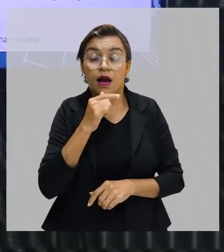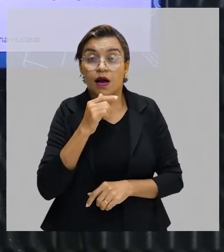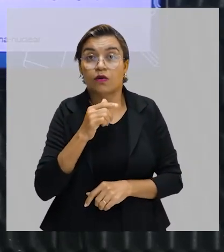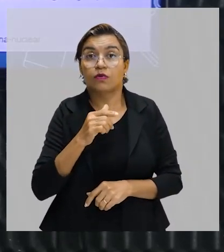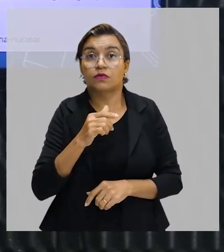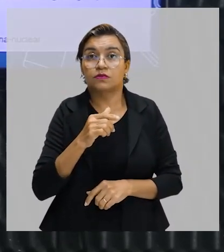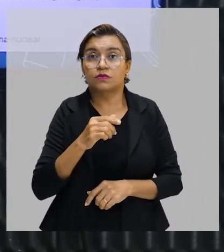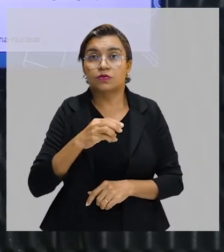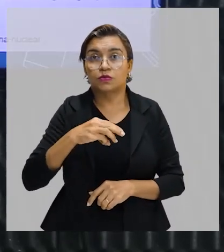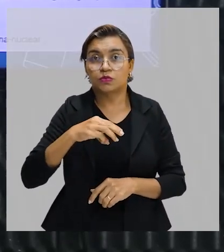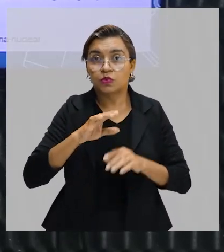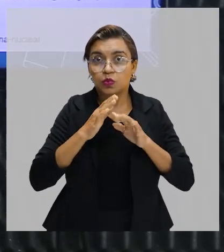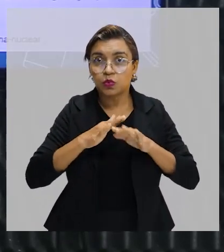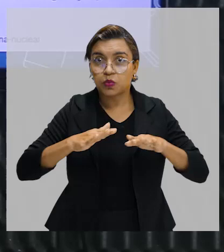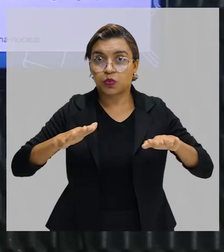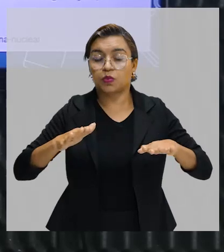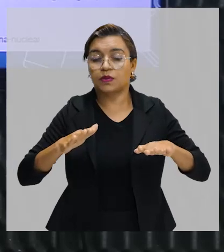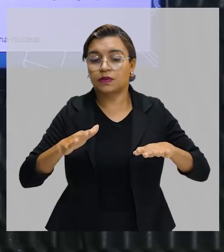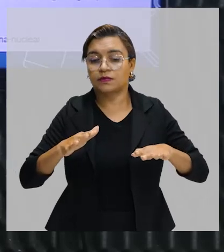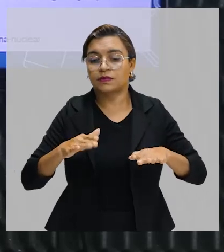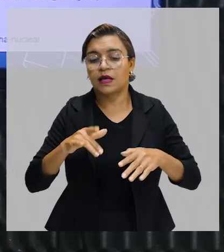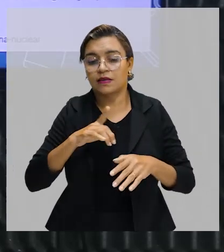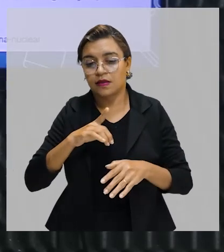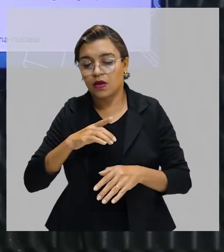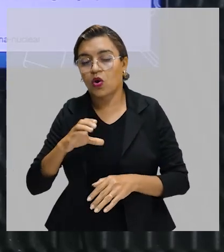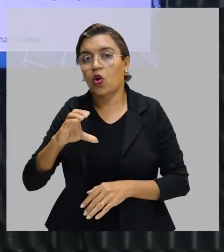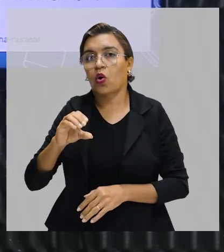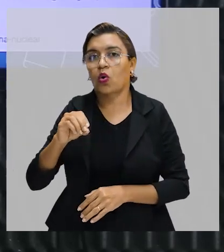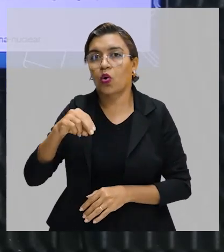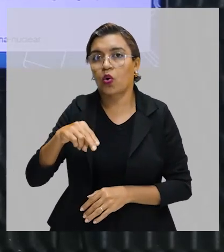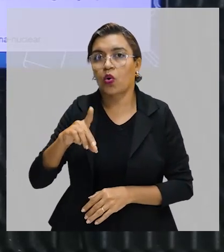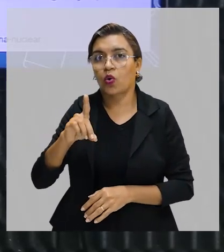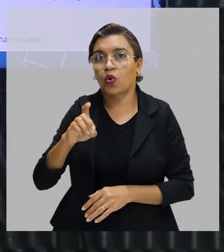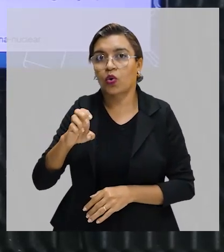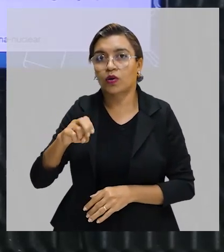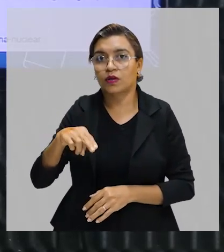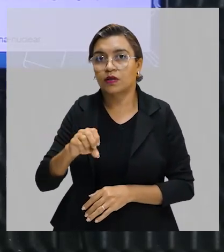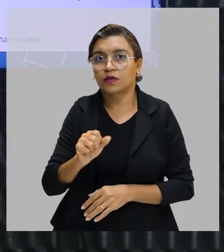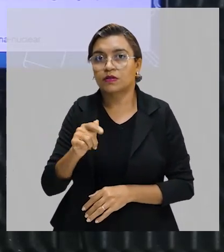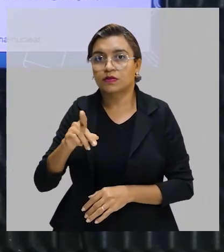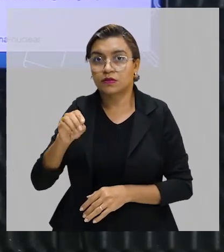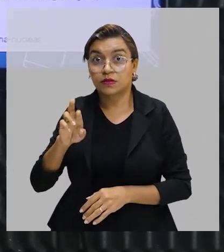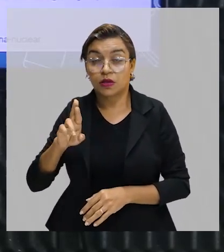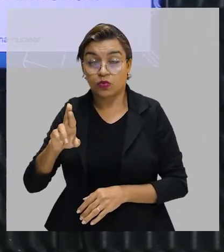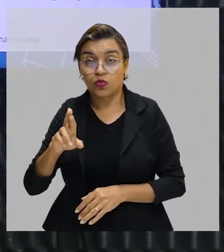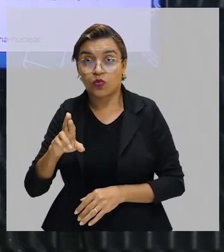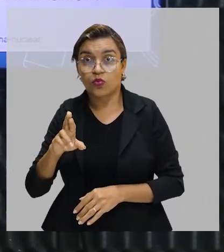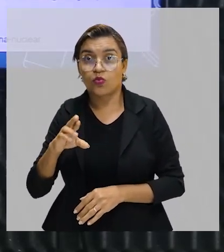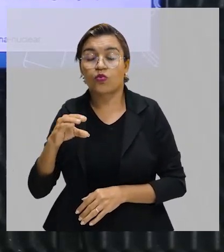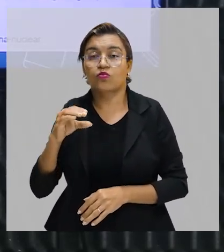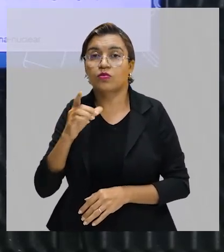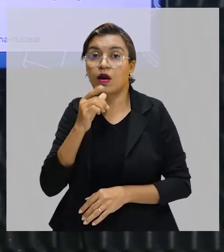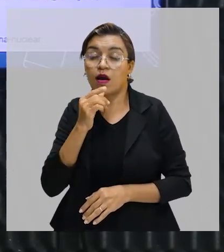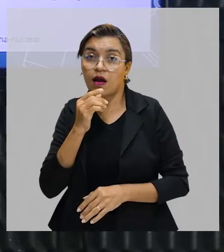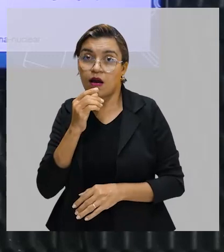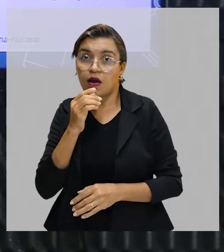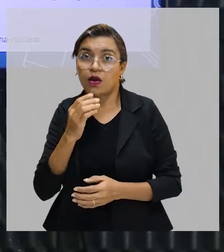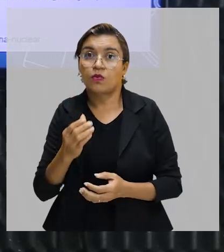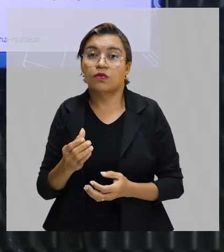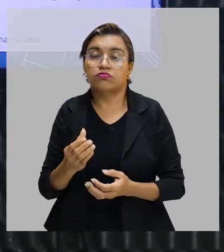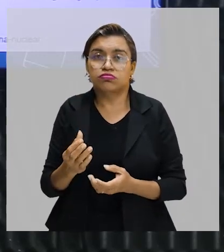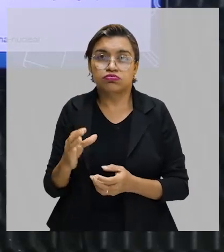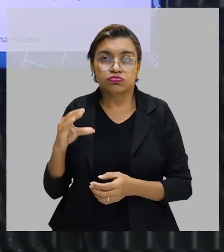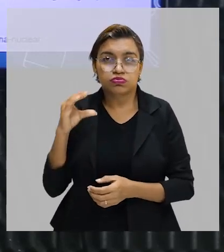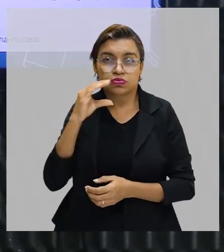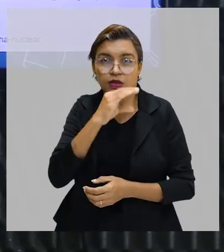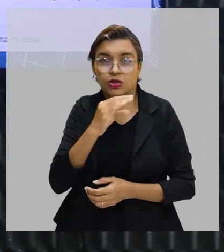esse resfriamento, certo? Então, ao passar pelo condensador, esta água, né, fica quente novamente, necessitando ser resfriada